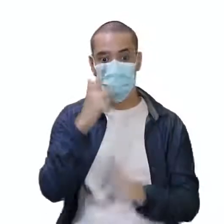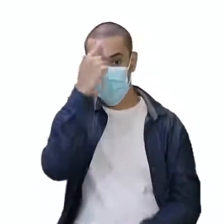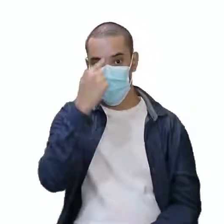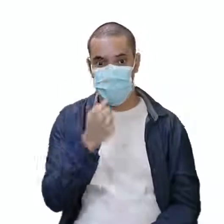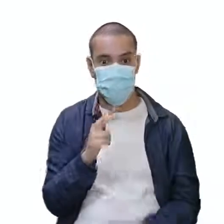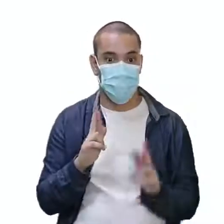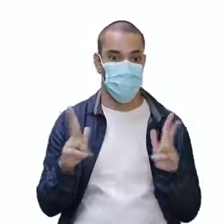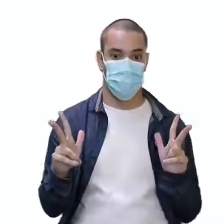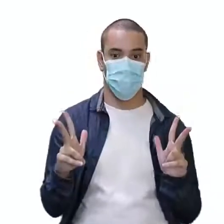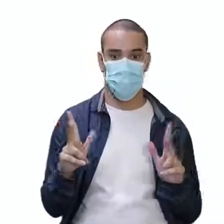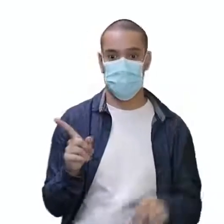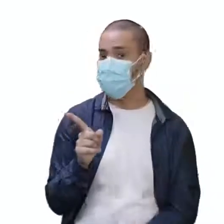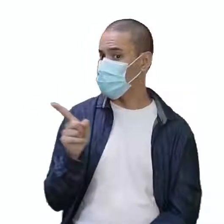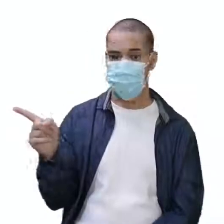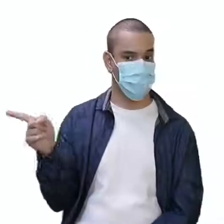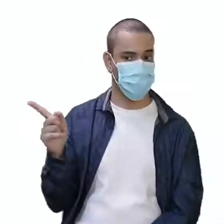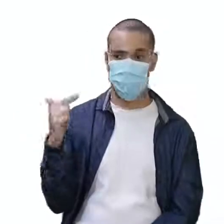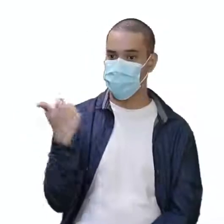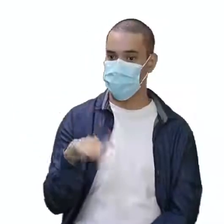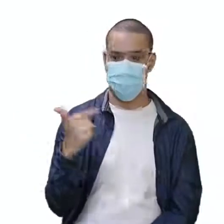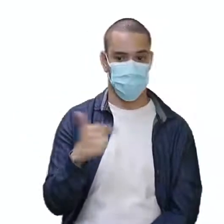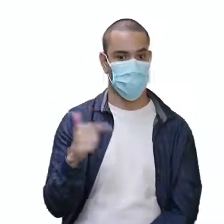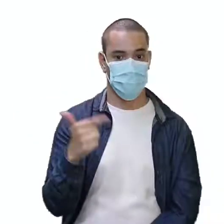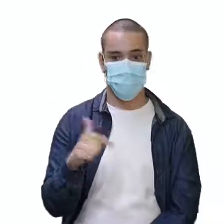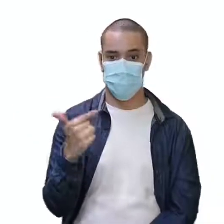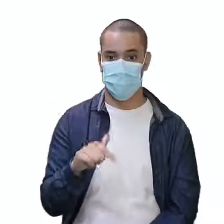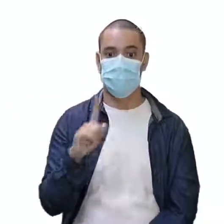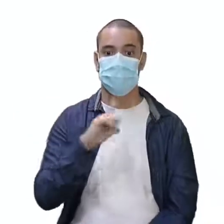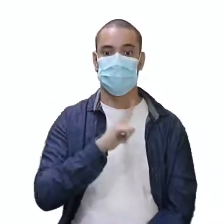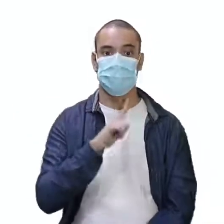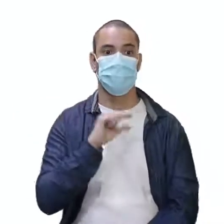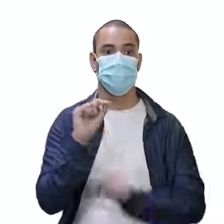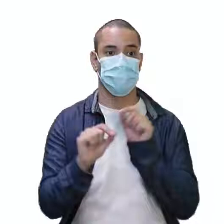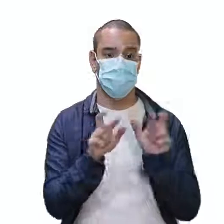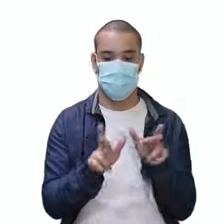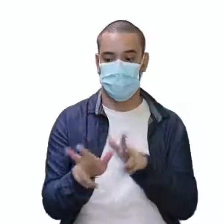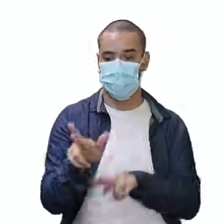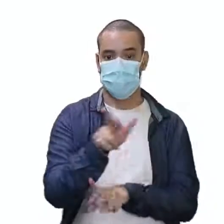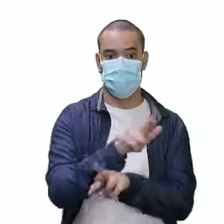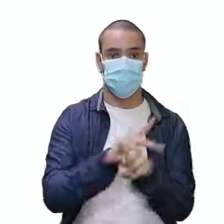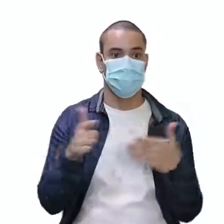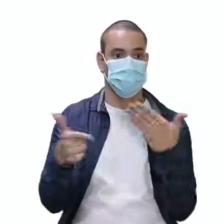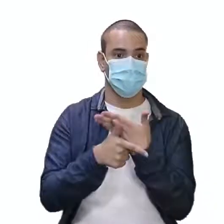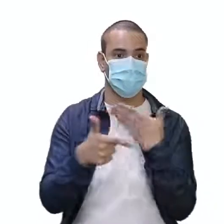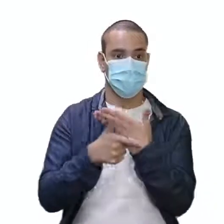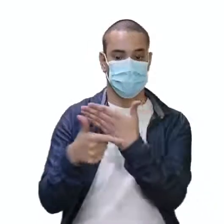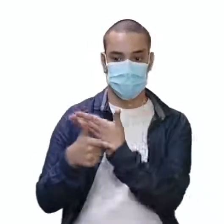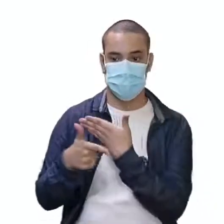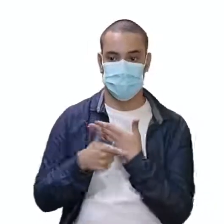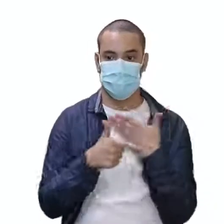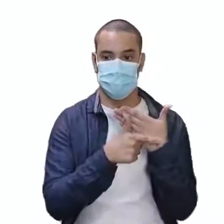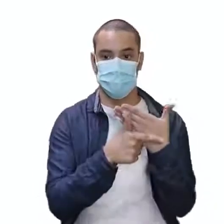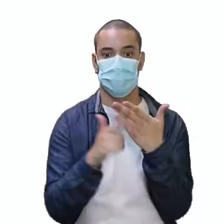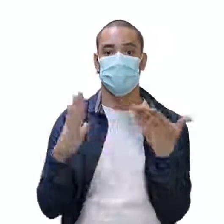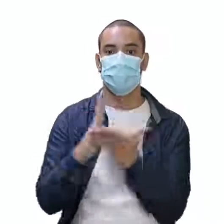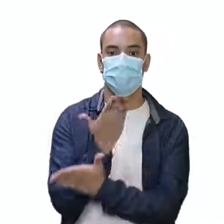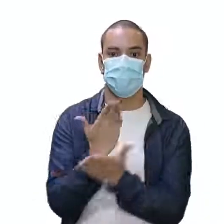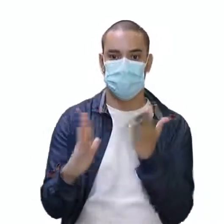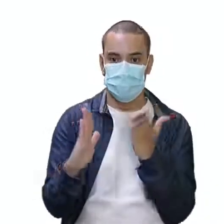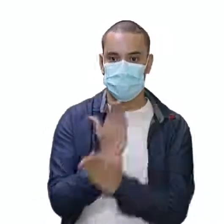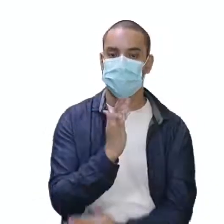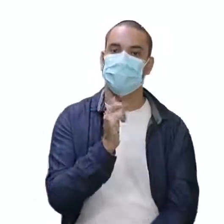não. Nessa sociedade aqui, eles vão ter distribuição de atividades, né? Alguns vão, por